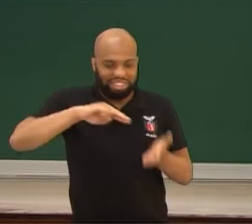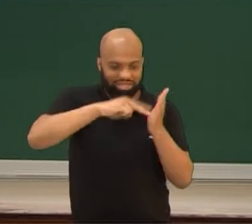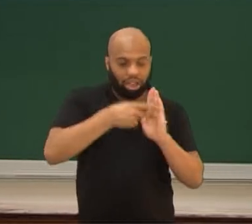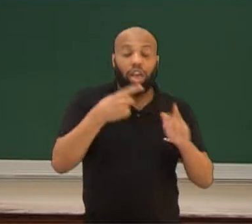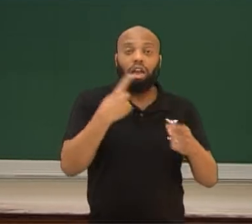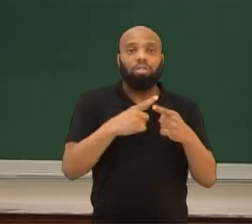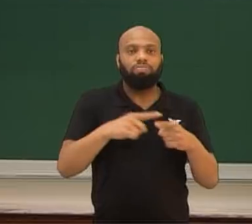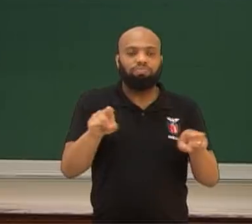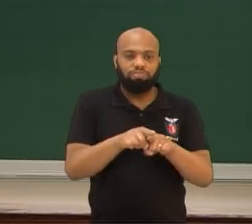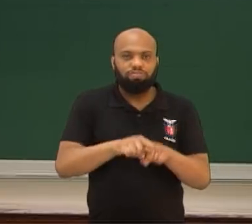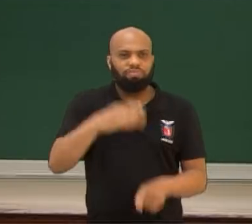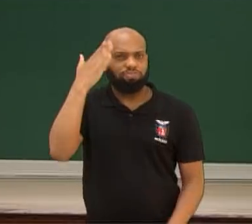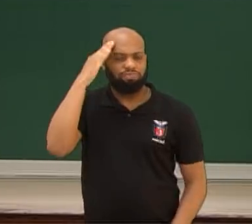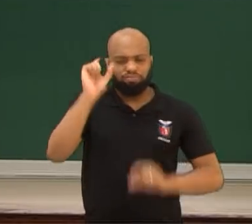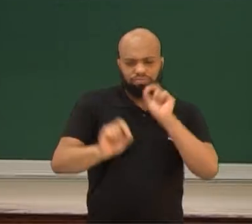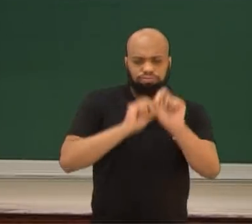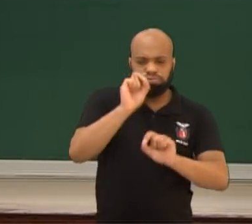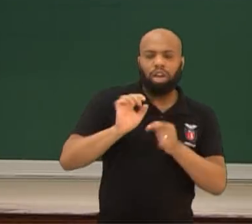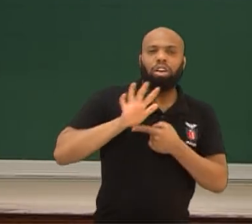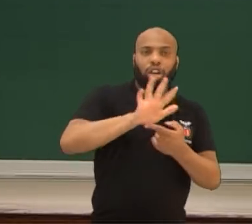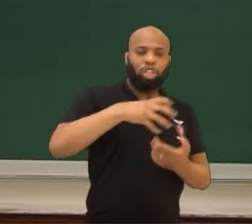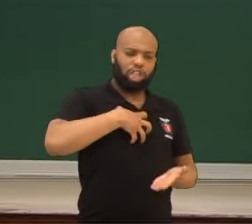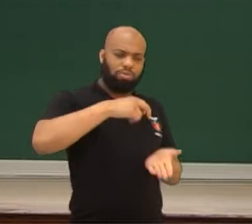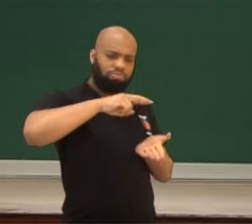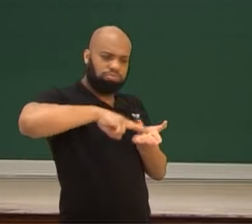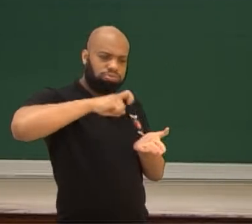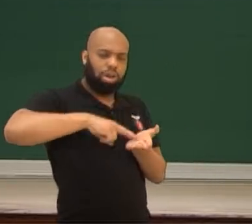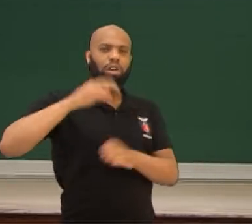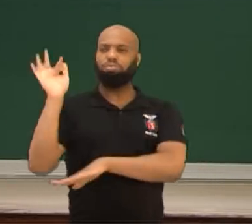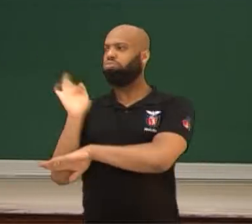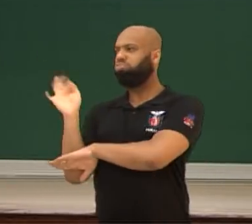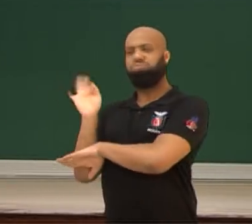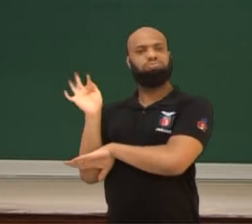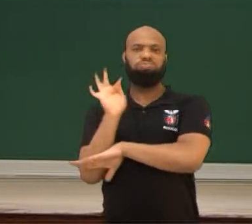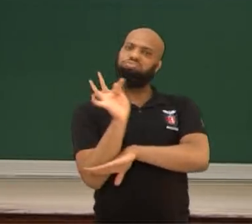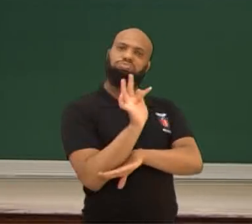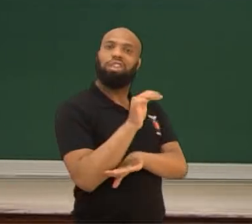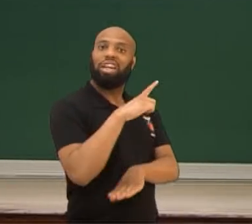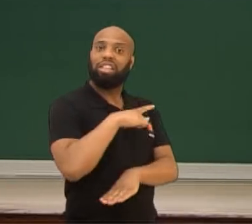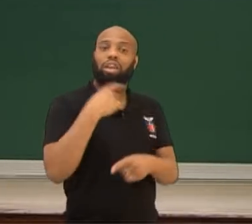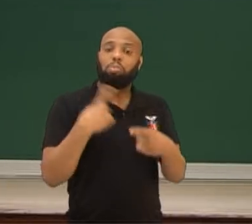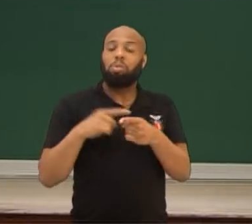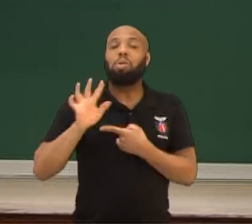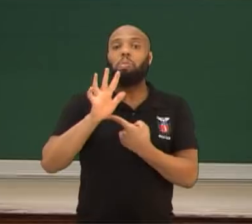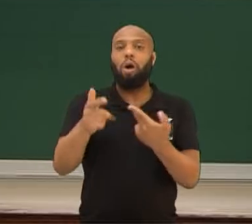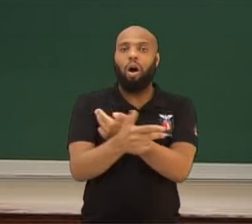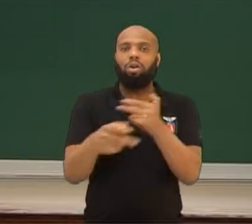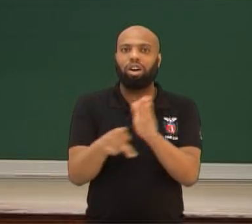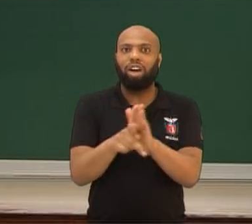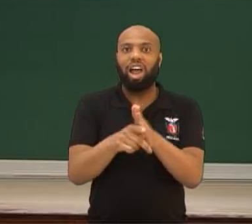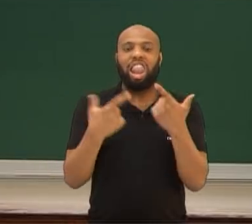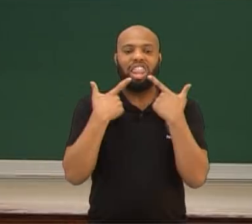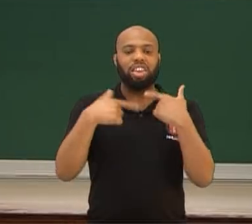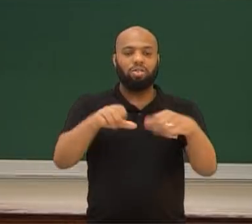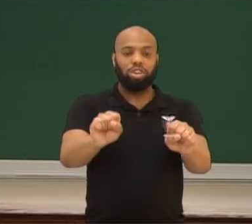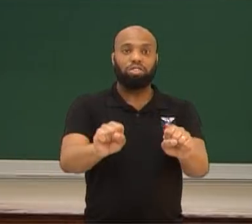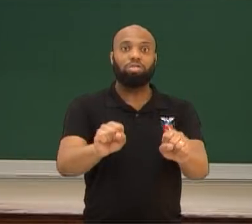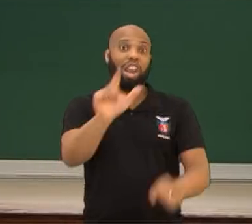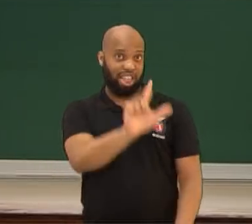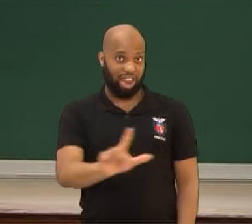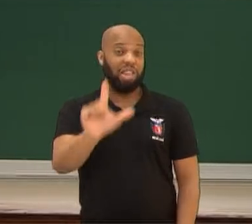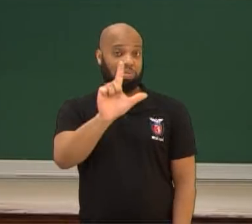aí demonstrando um vocabulário mais culto, mais rico, né? Porque traz ali o repertório linguístico da nossa literatura nesse